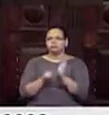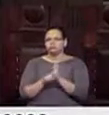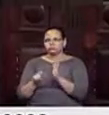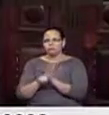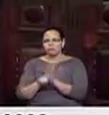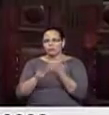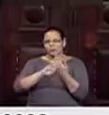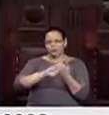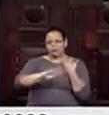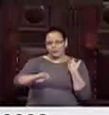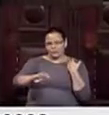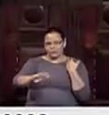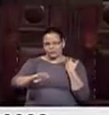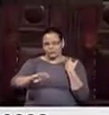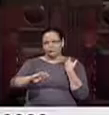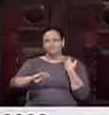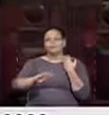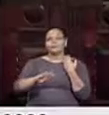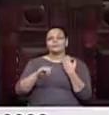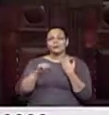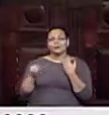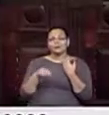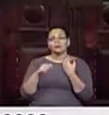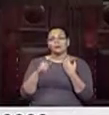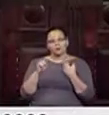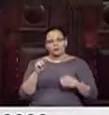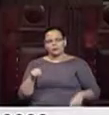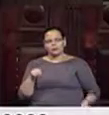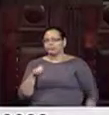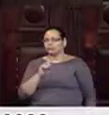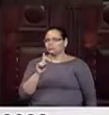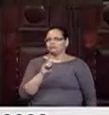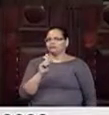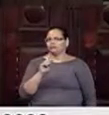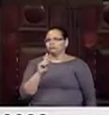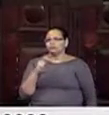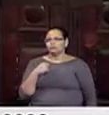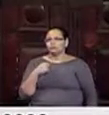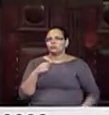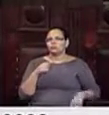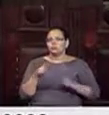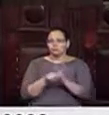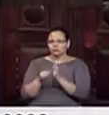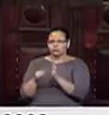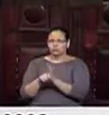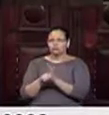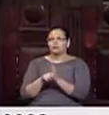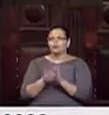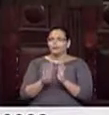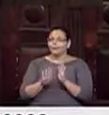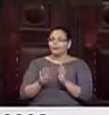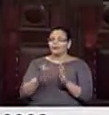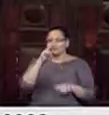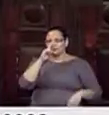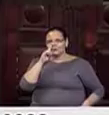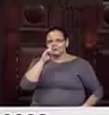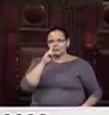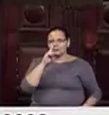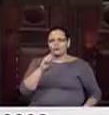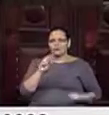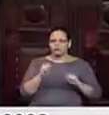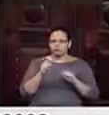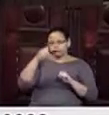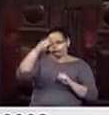de se afastarem dela, e àqueles que não são usuários, mas correm sério risco de